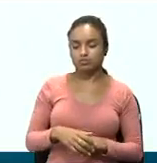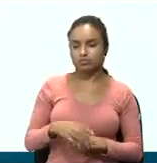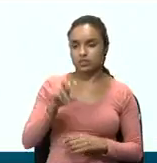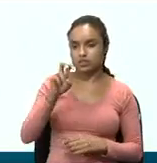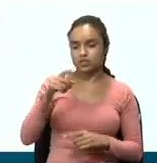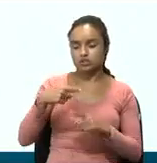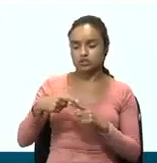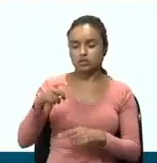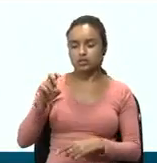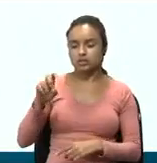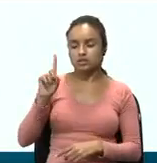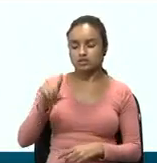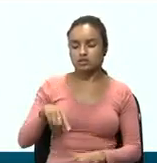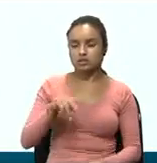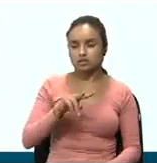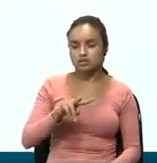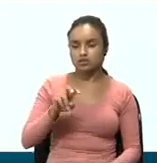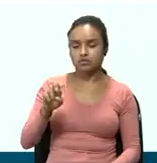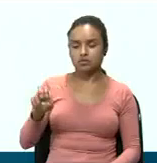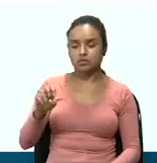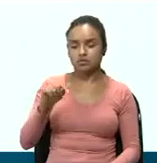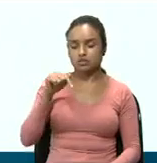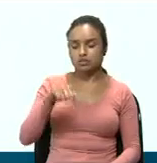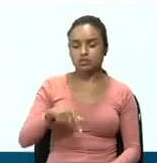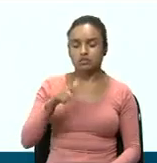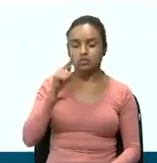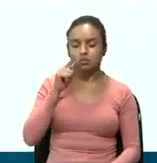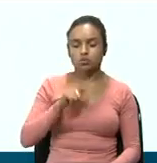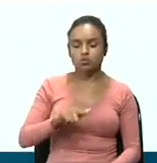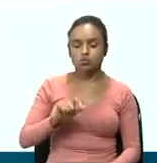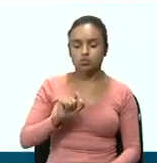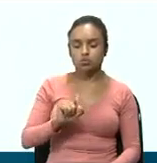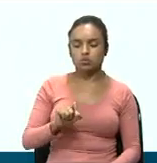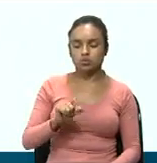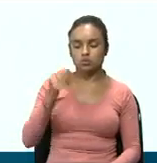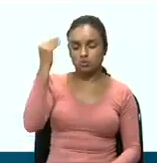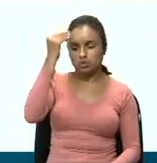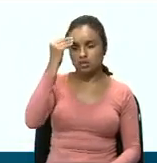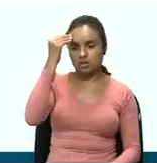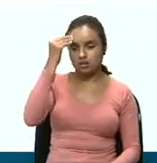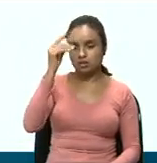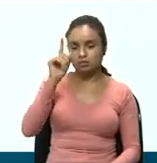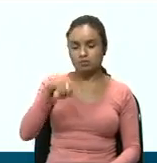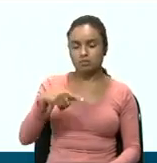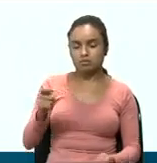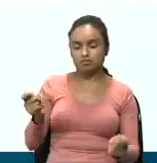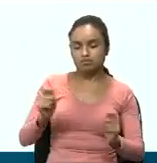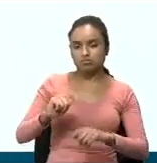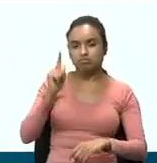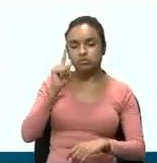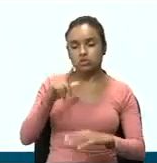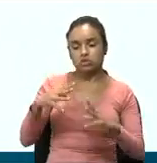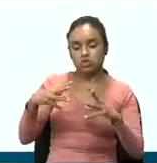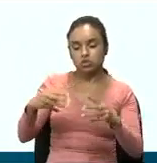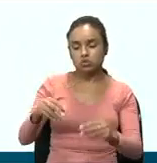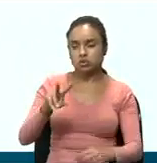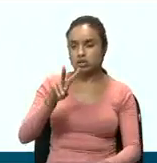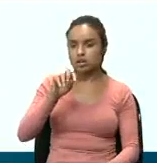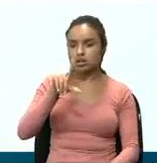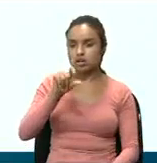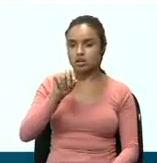Então, olha só o que eu posso ter aqui. Eu consigo trazer, pensando na potência, todo o valor que eu